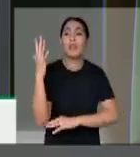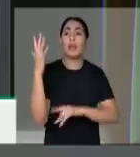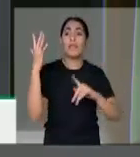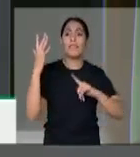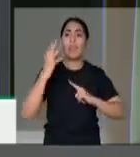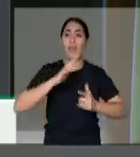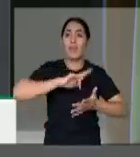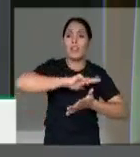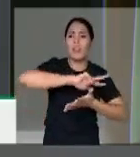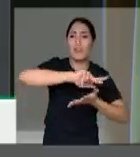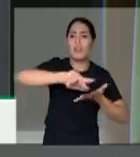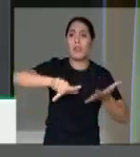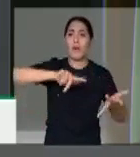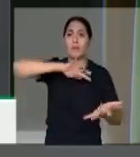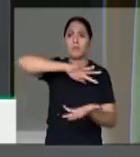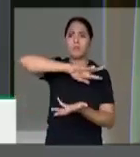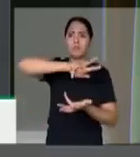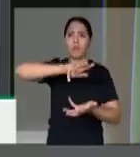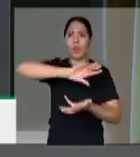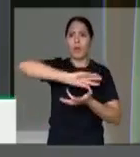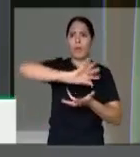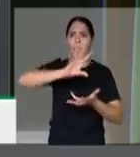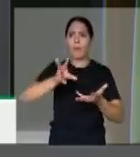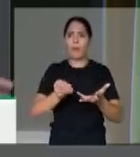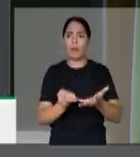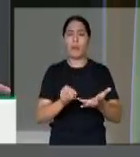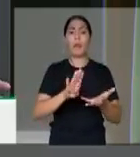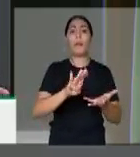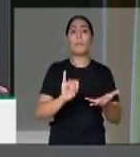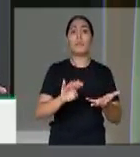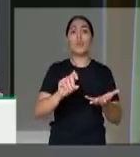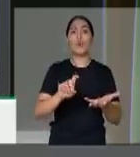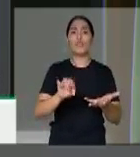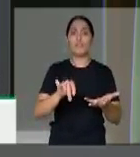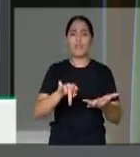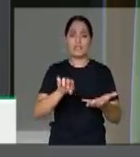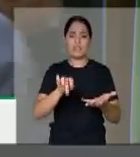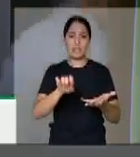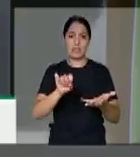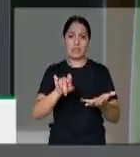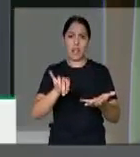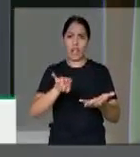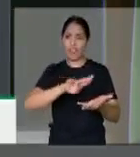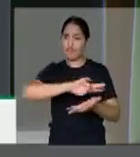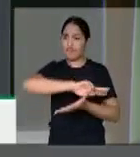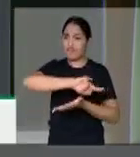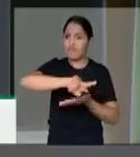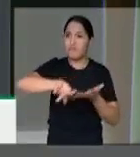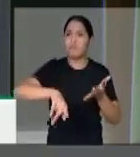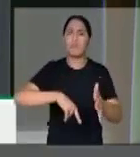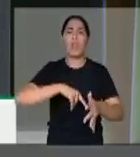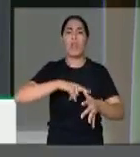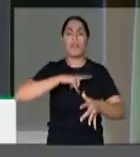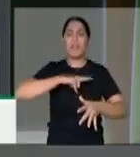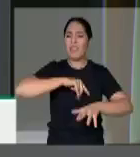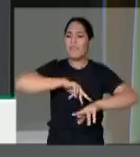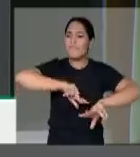maior biodiversidade do planeta. Fundamental proteger essa biodiversidade, dentro da